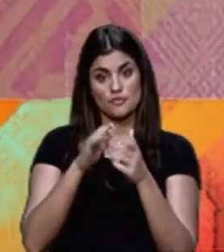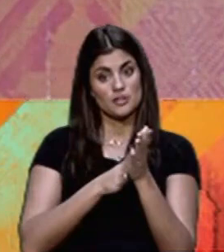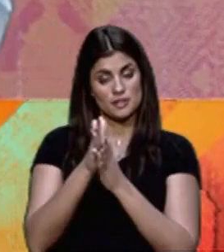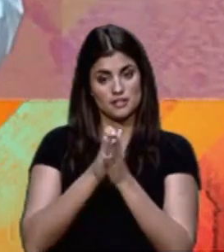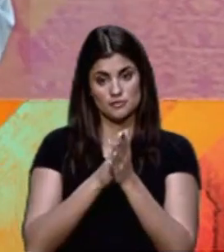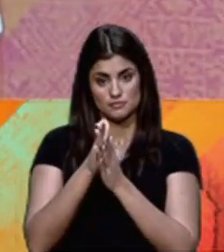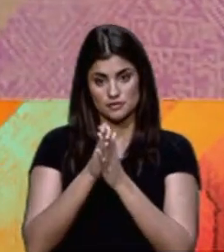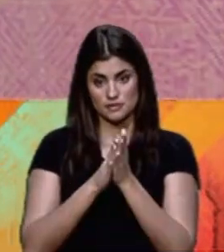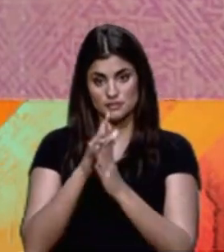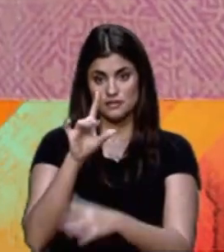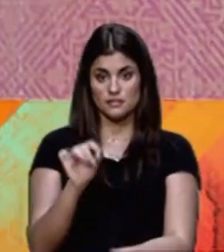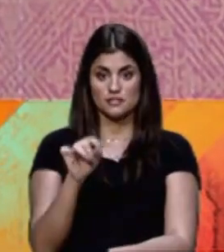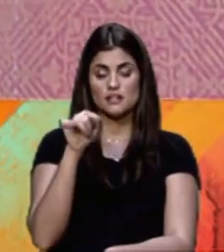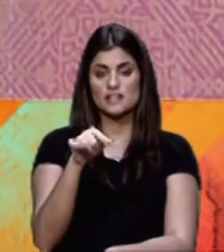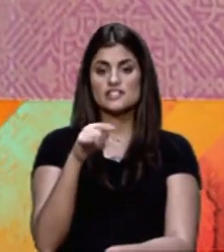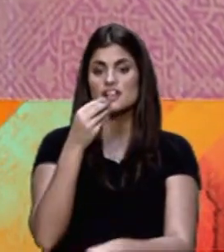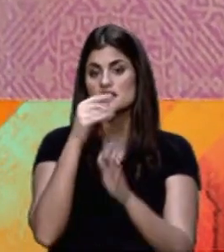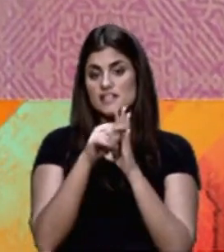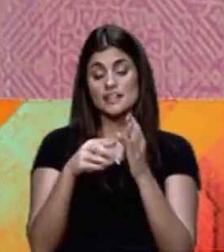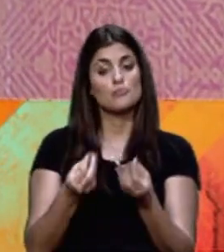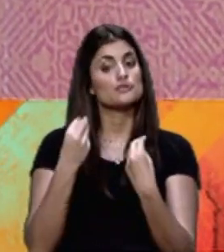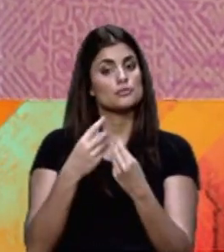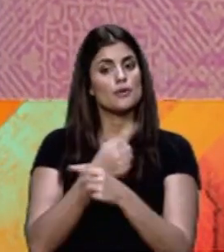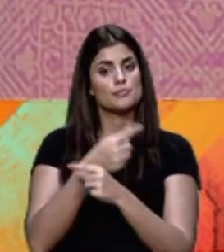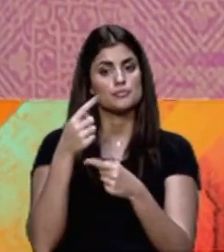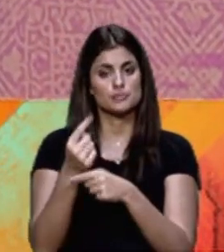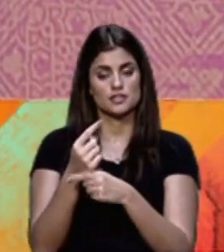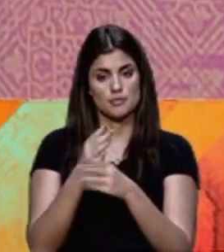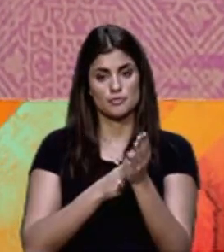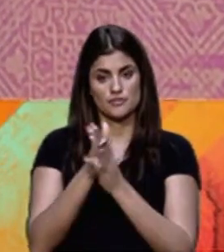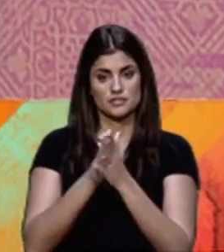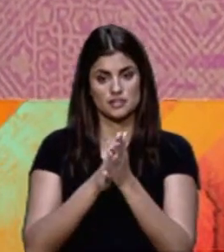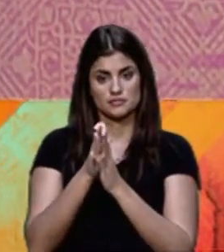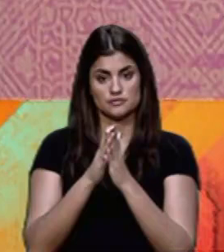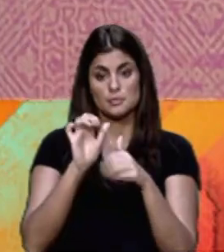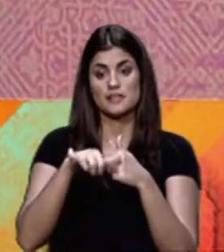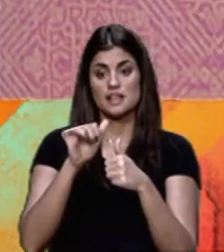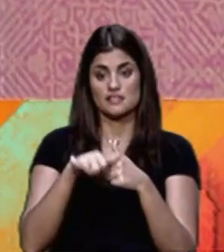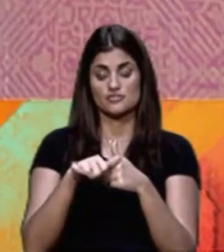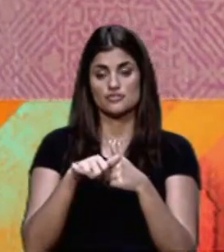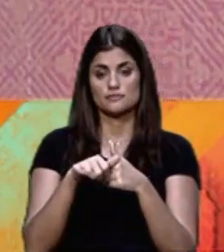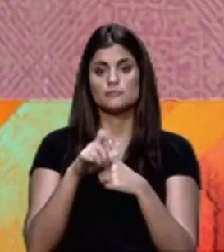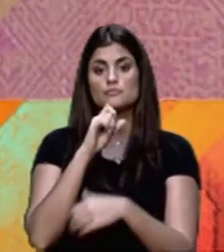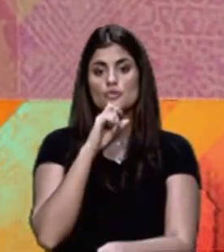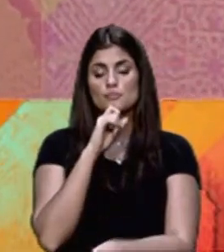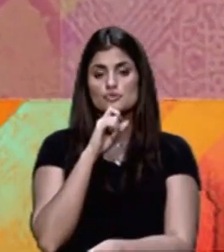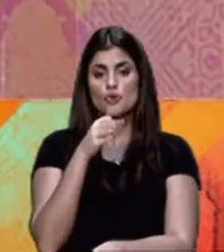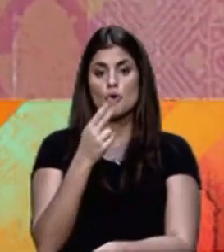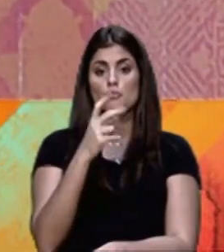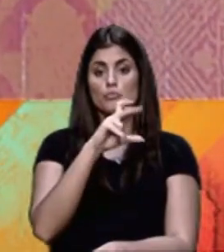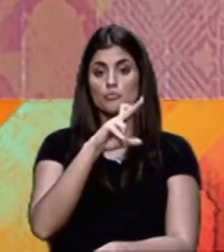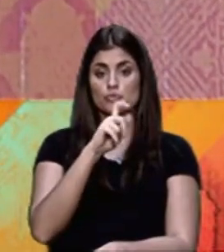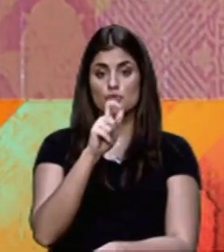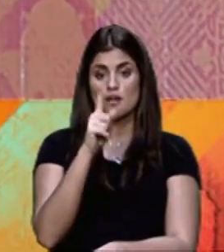batata. Inclusive, esta receita é muito boa porque vamos aproveitar batatas, que podemos fazer um puré